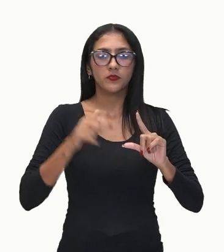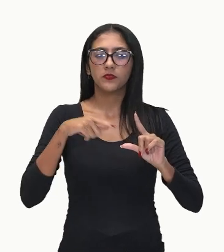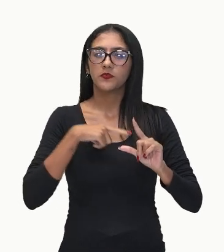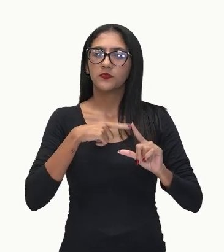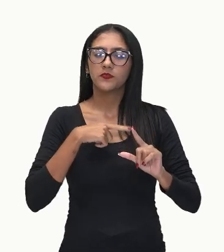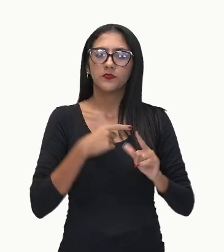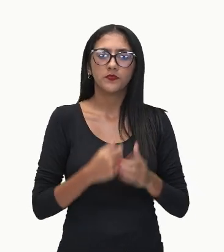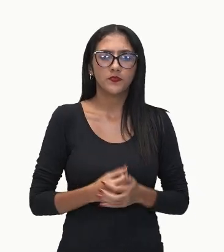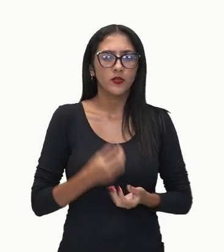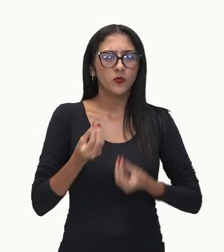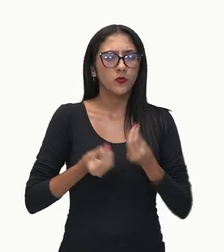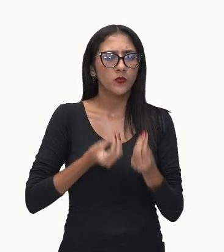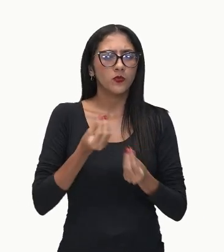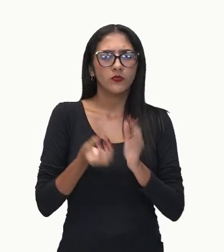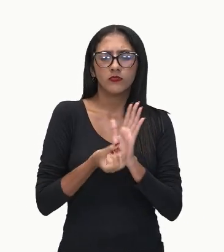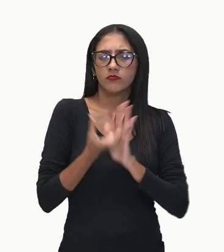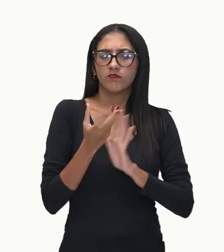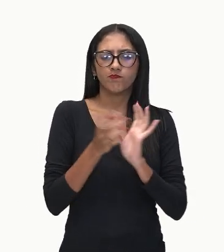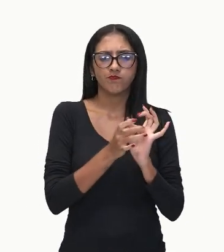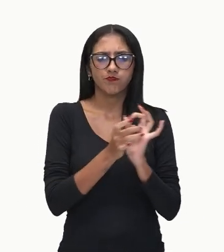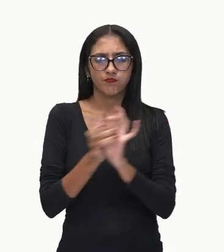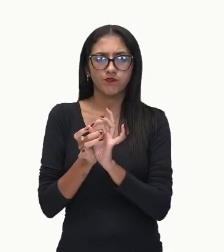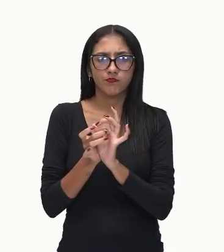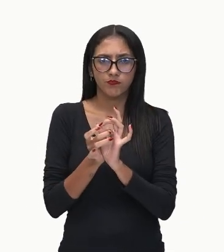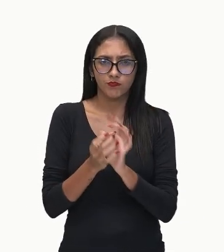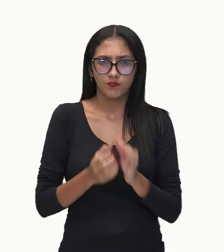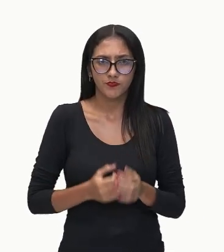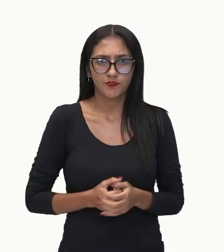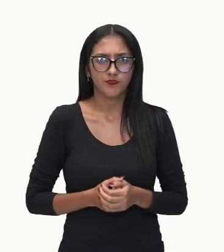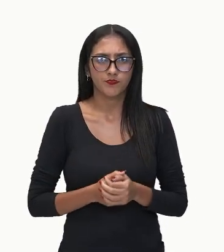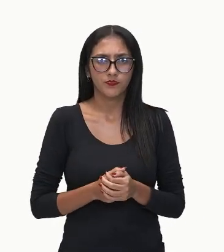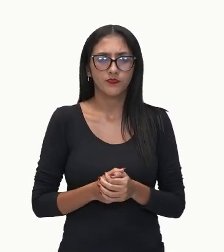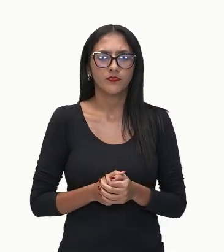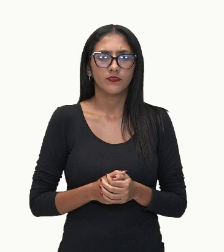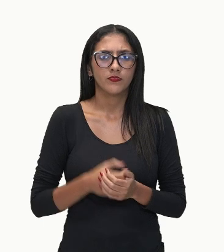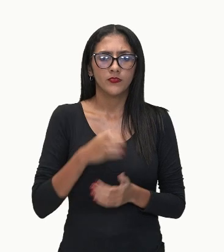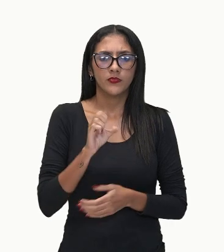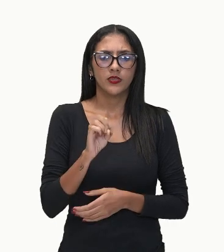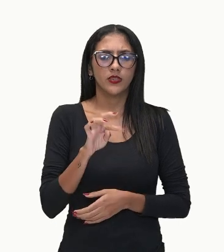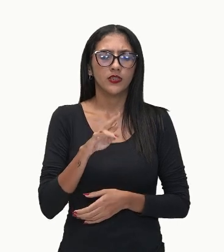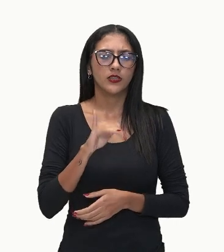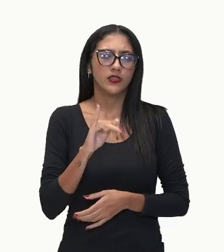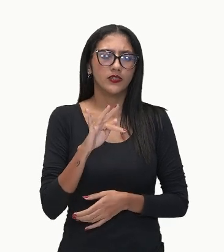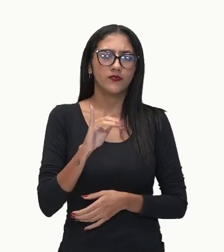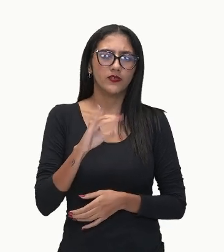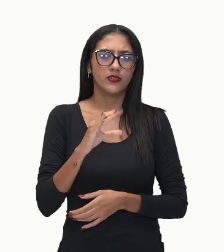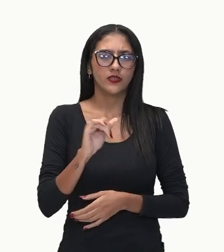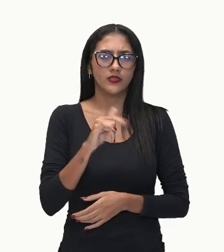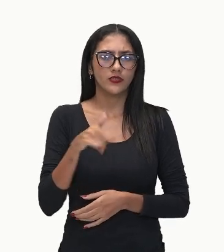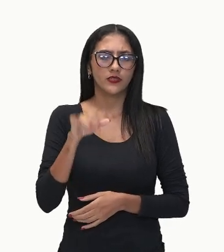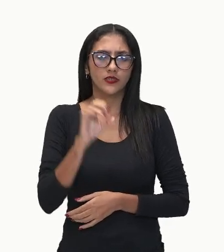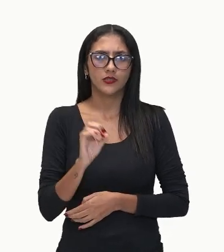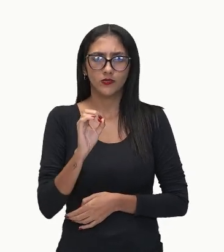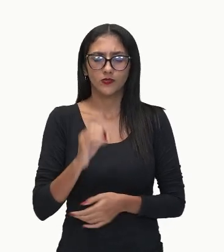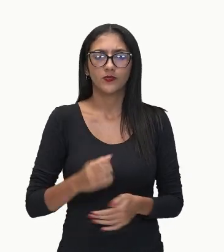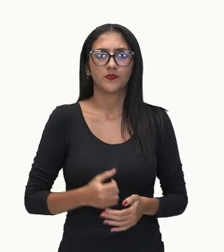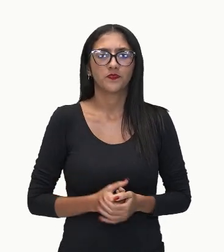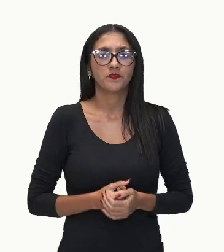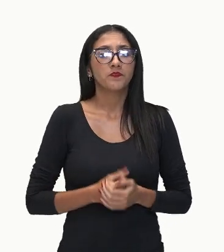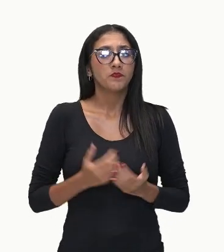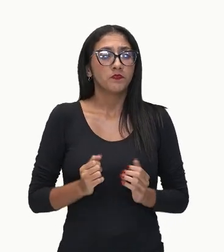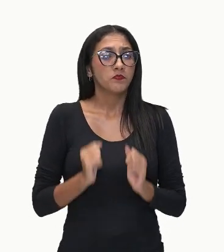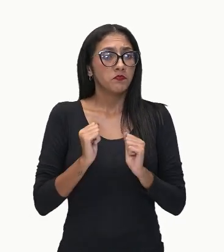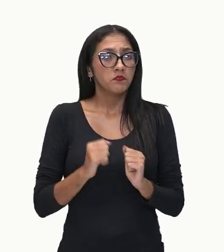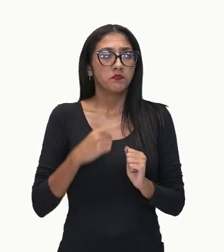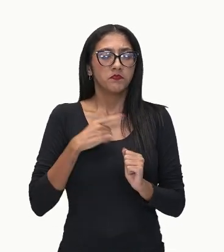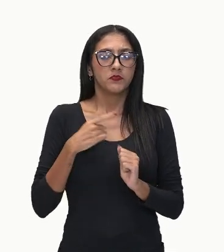ocorrem através de uma reação, tá? Chamada de esterificação. Então, para que ocorra a